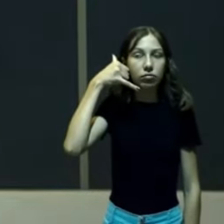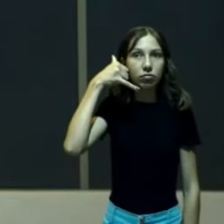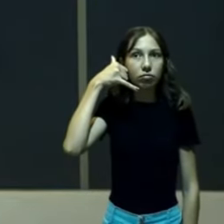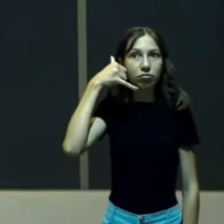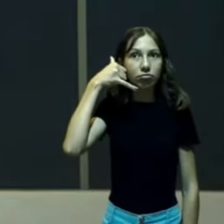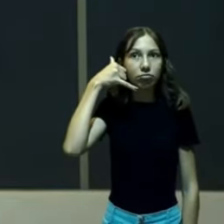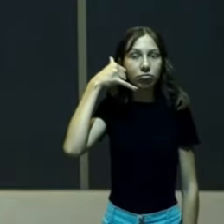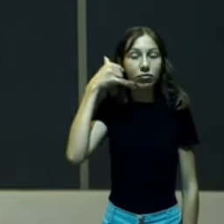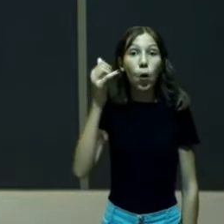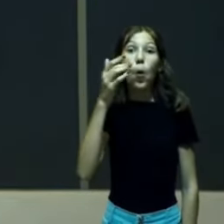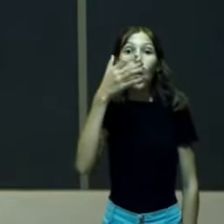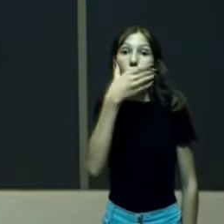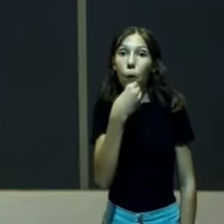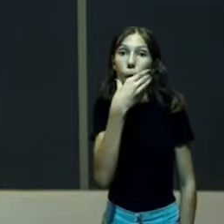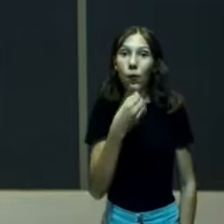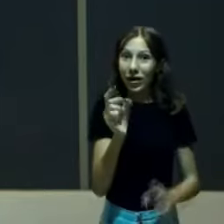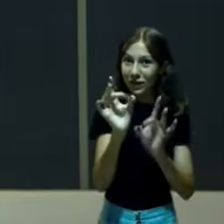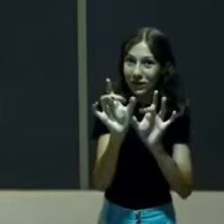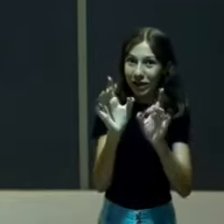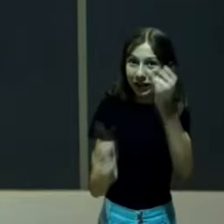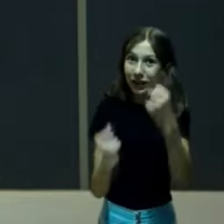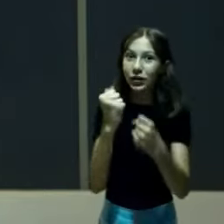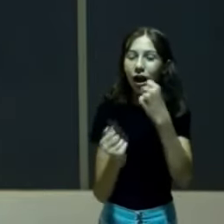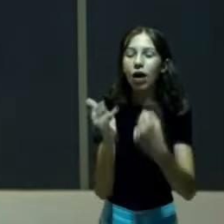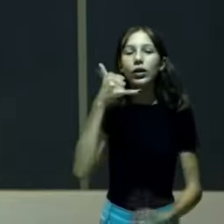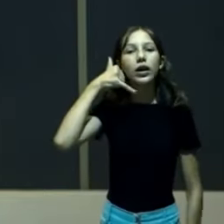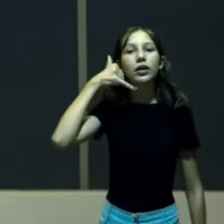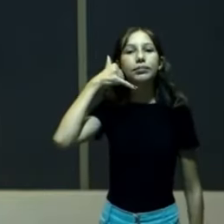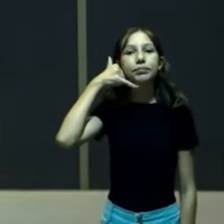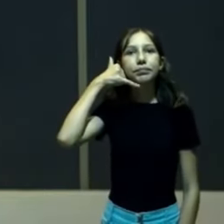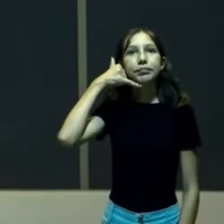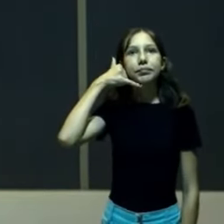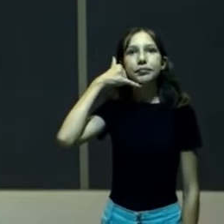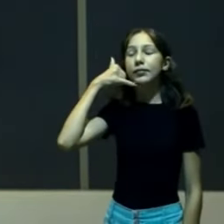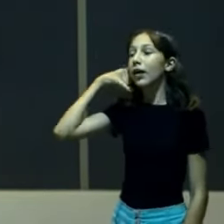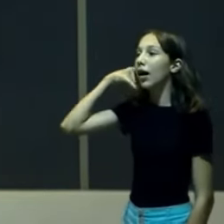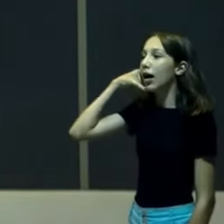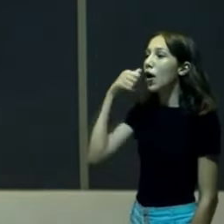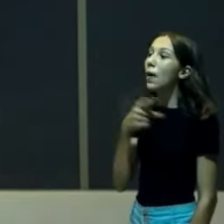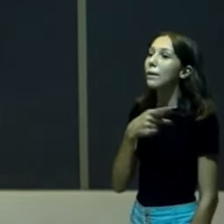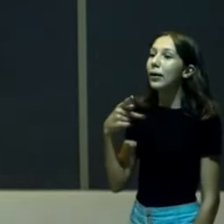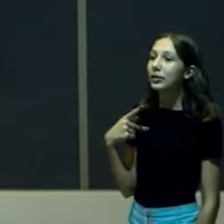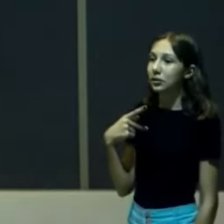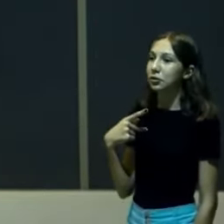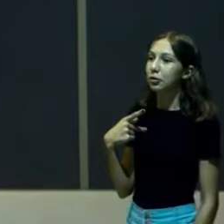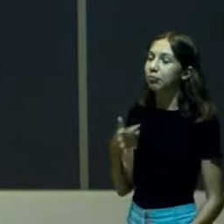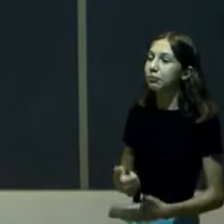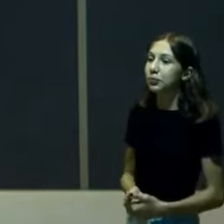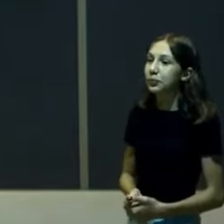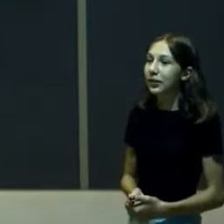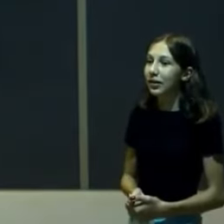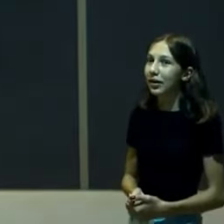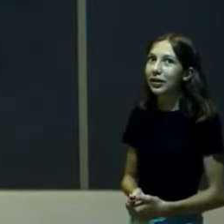Esse que estava vendendo a caminhonete. Liga para o pastor diretor de missão. Ó, é o seguinte, pastor. Ah, meu filho.